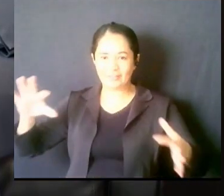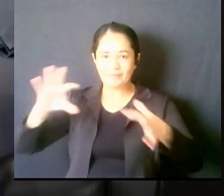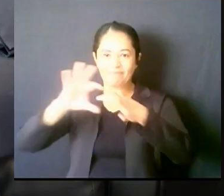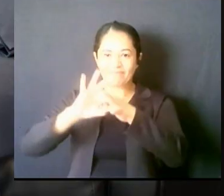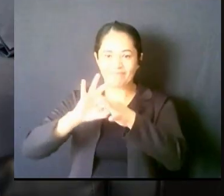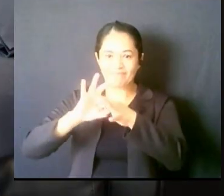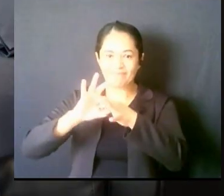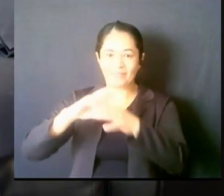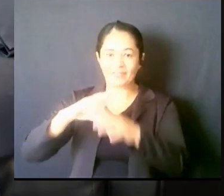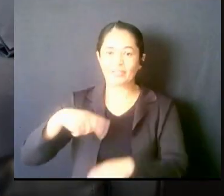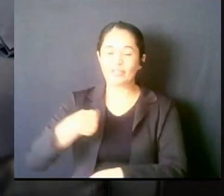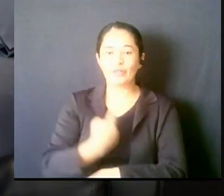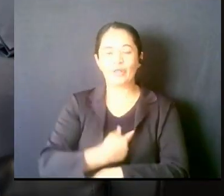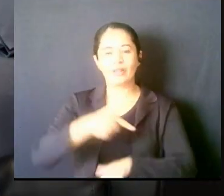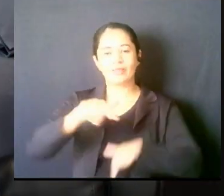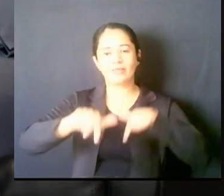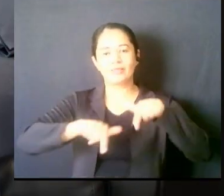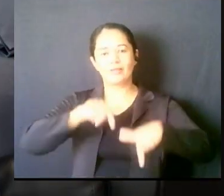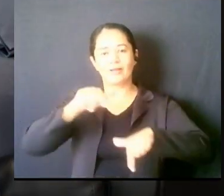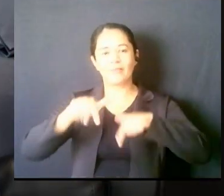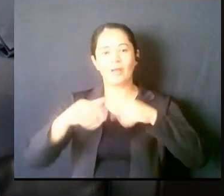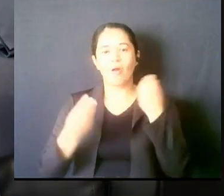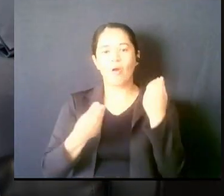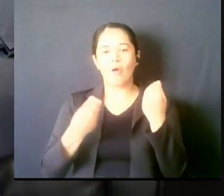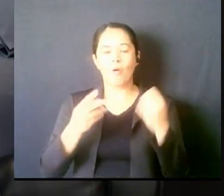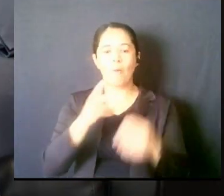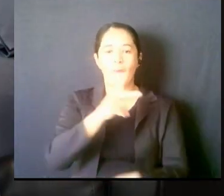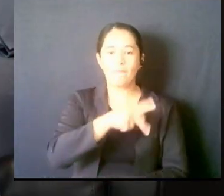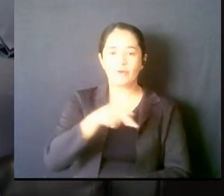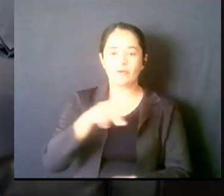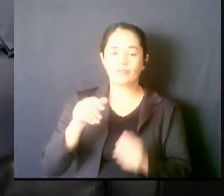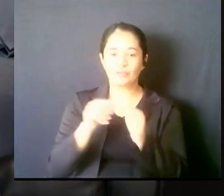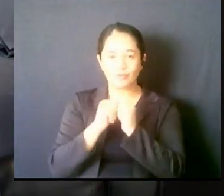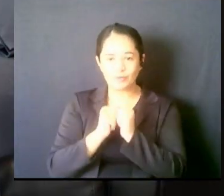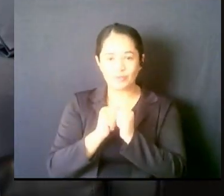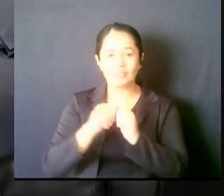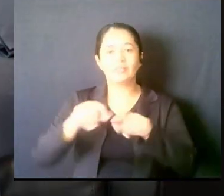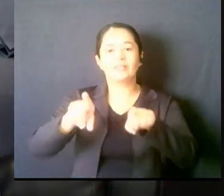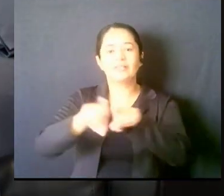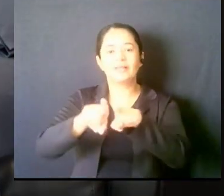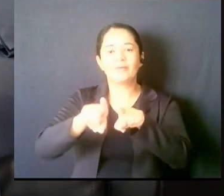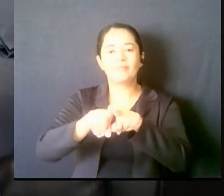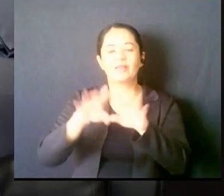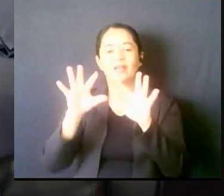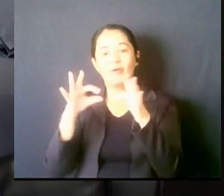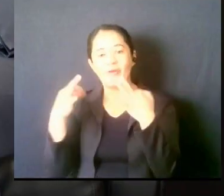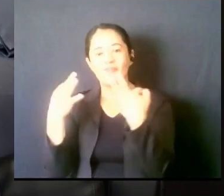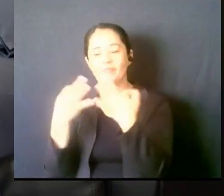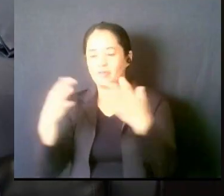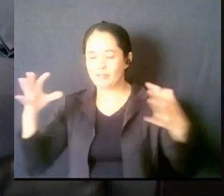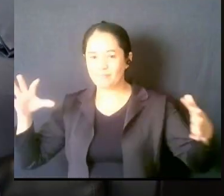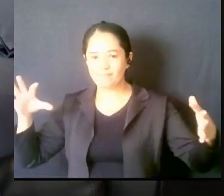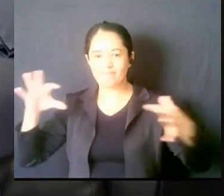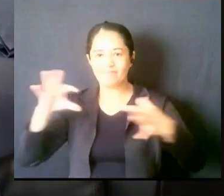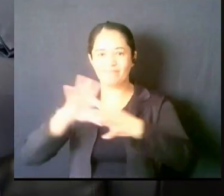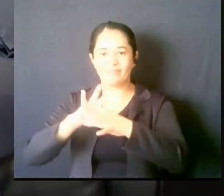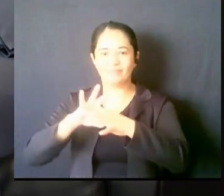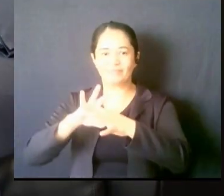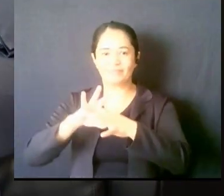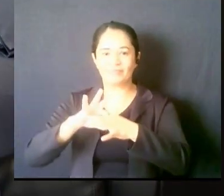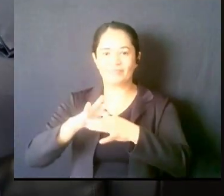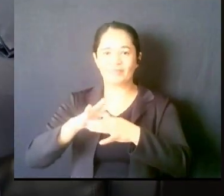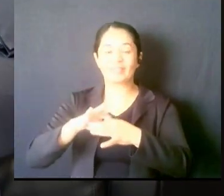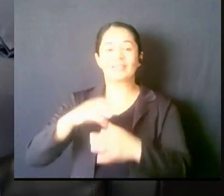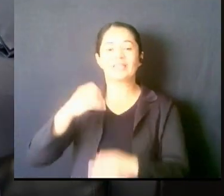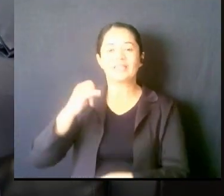trabalhar não só com os professores, mas também com os pais. Esse programa sendo contínuo, a gente vai ter um